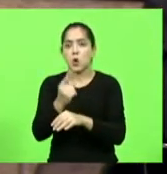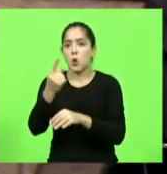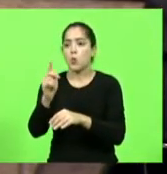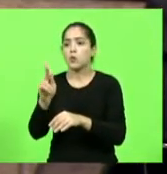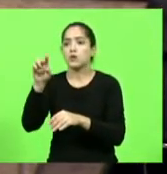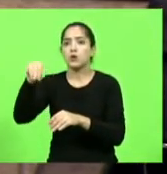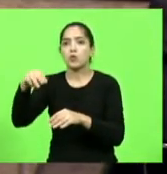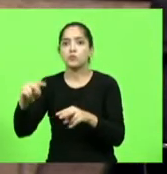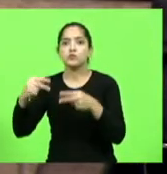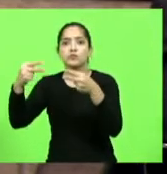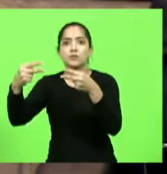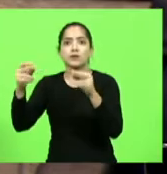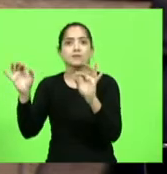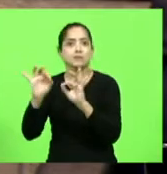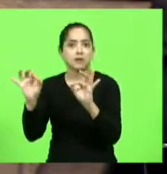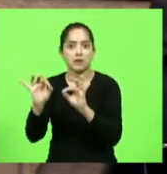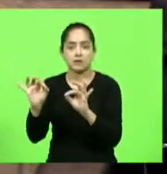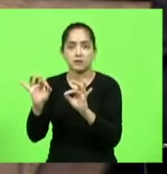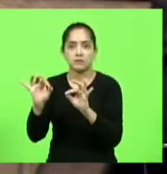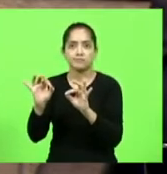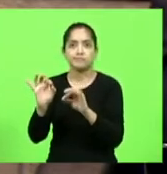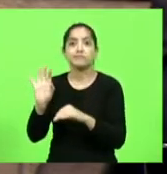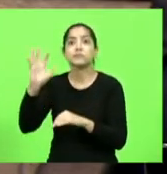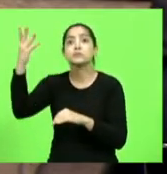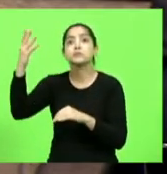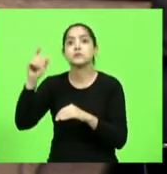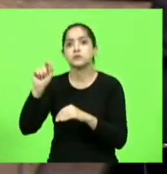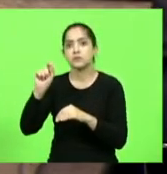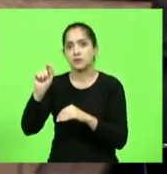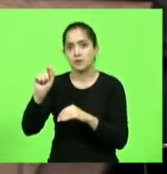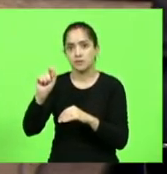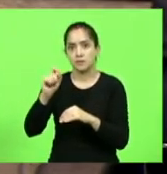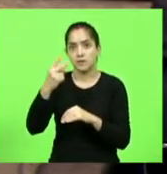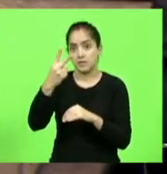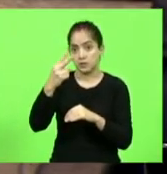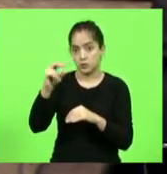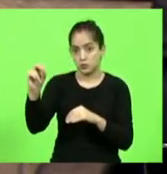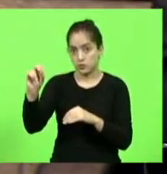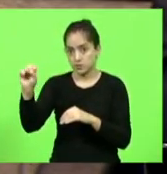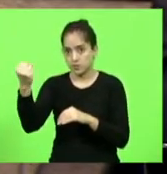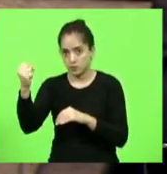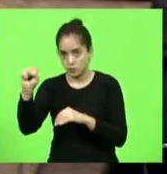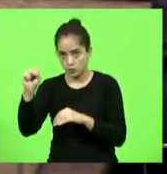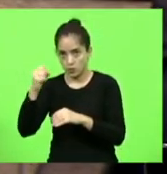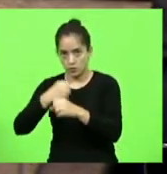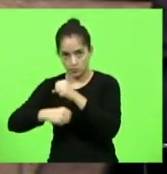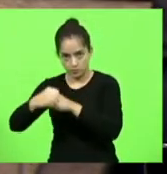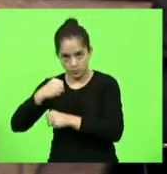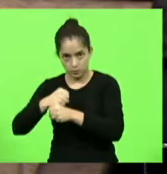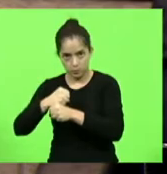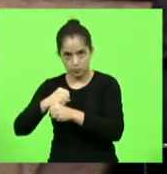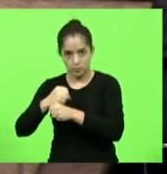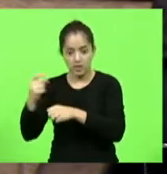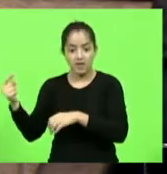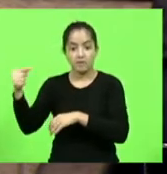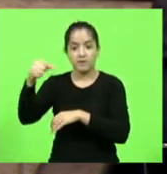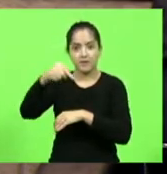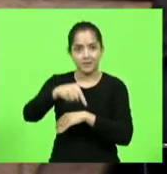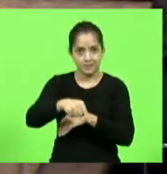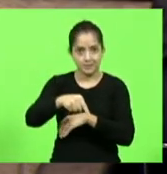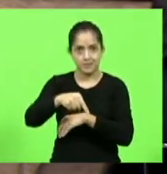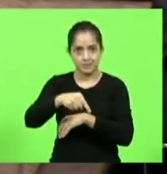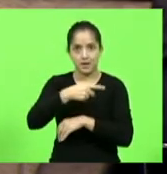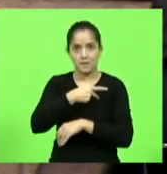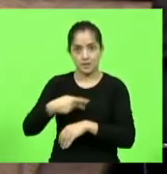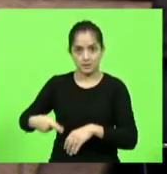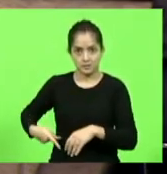duplicado. Sabe o que aconteceu? Em 2008, a presidente Dilma veio aqui, eu tenho gravado, e disse